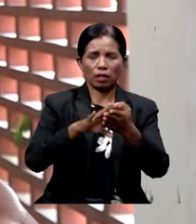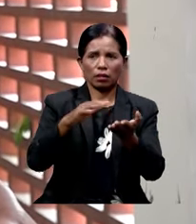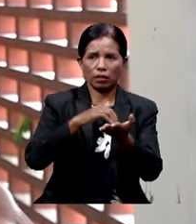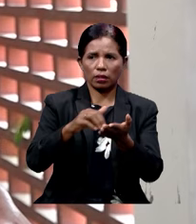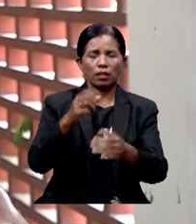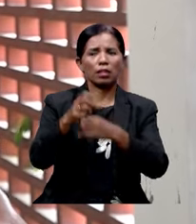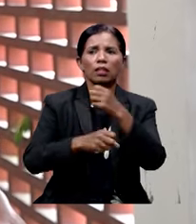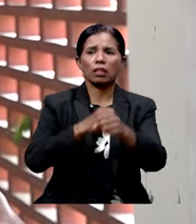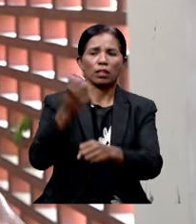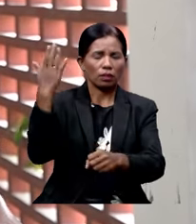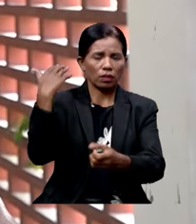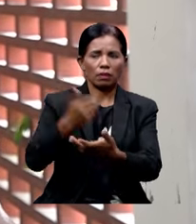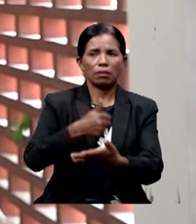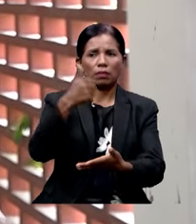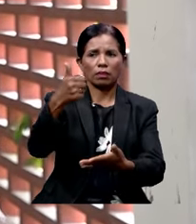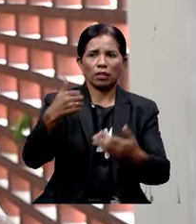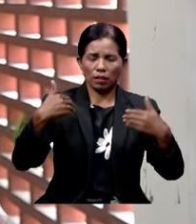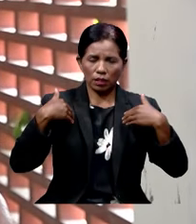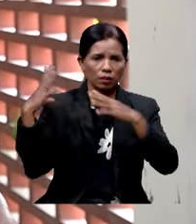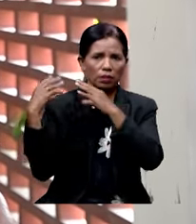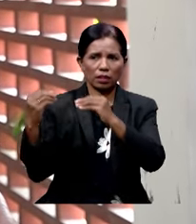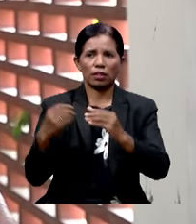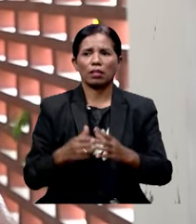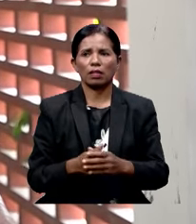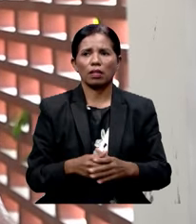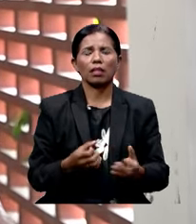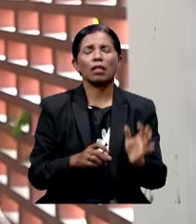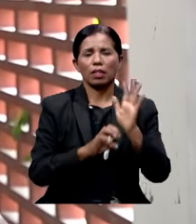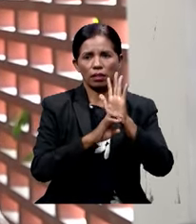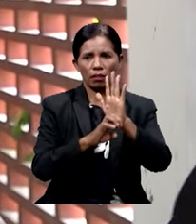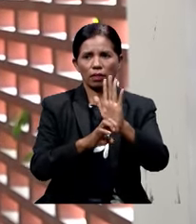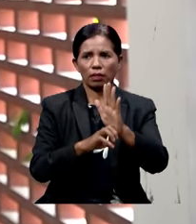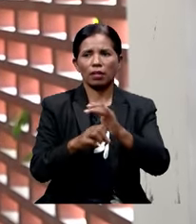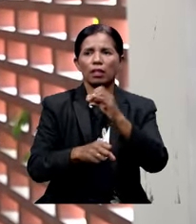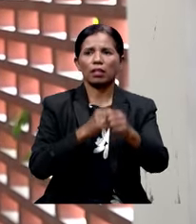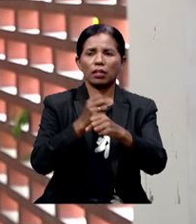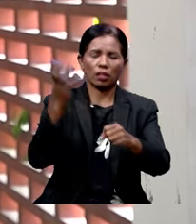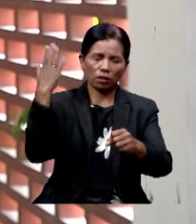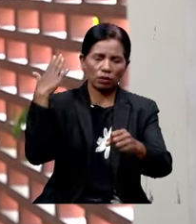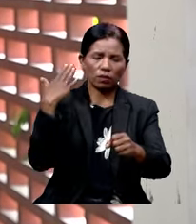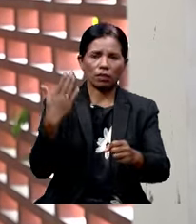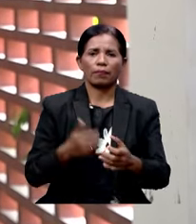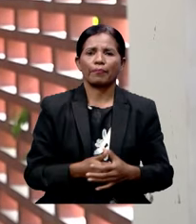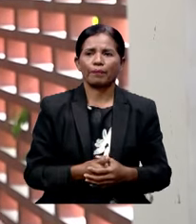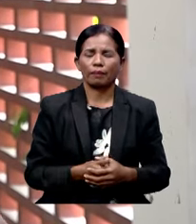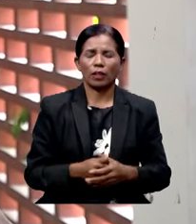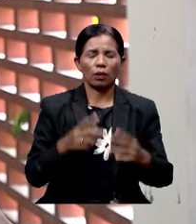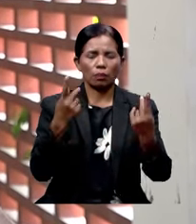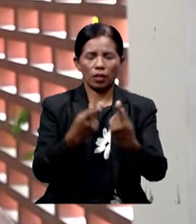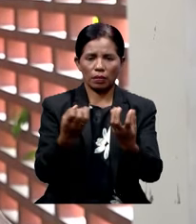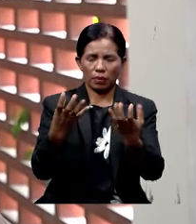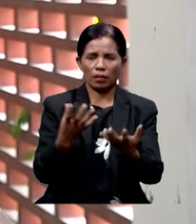de Barbara com a cesta básica, não tem experiência de lá. Por exemplo, tira conta a cesta básica, a companhia